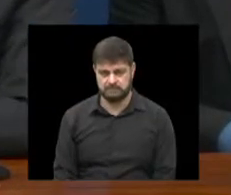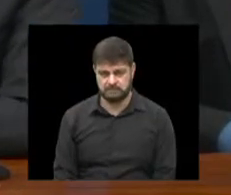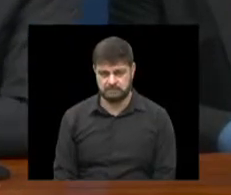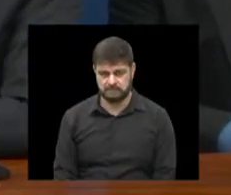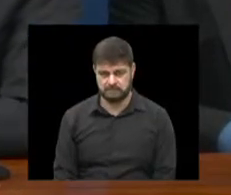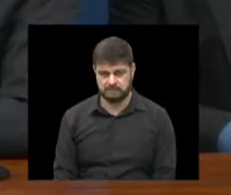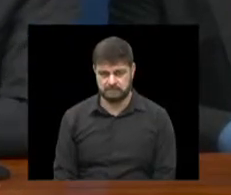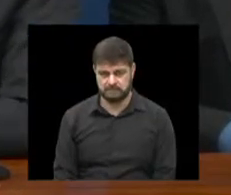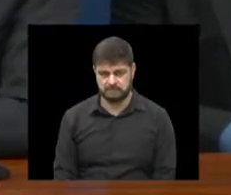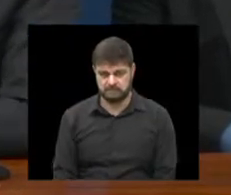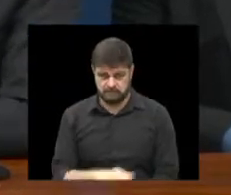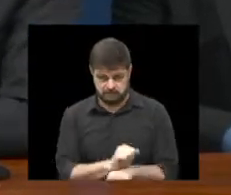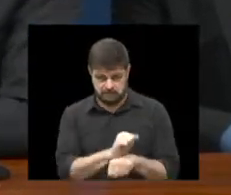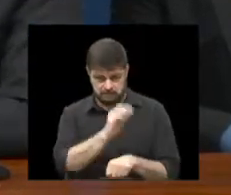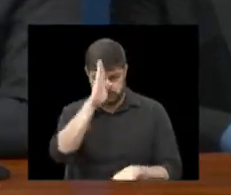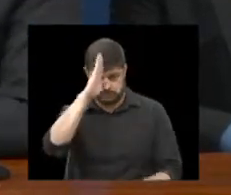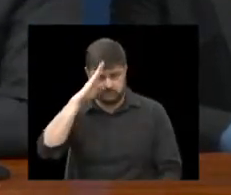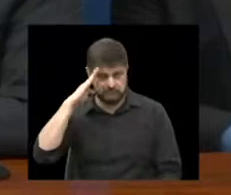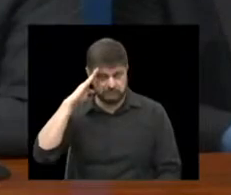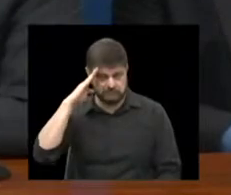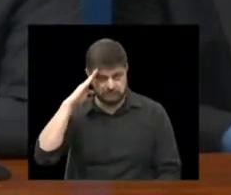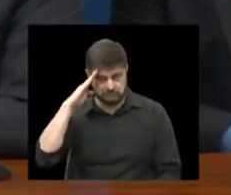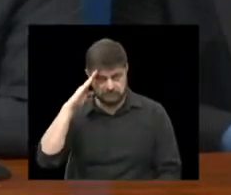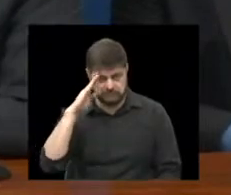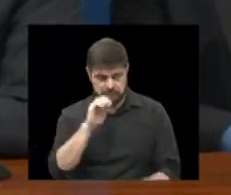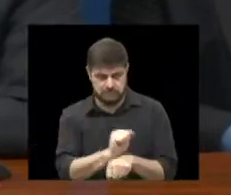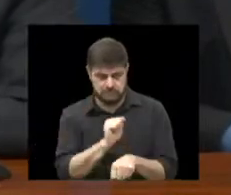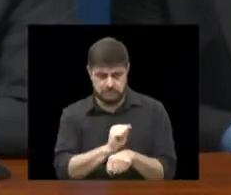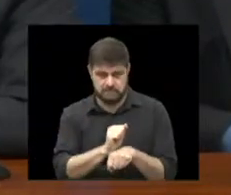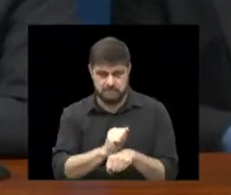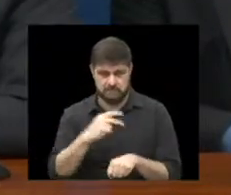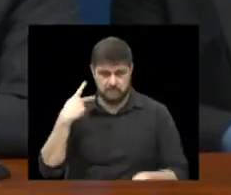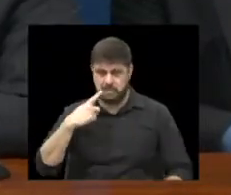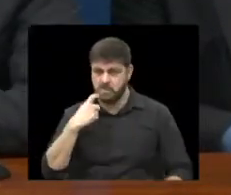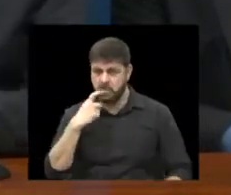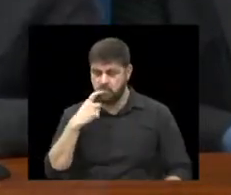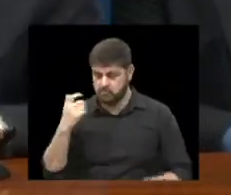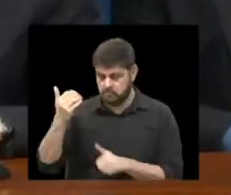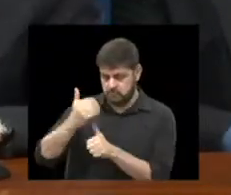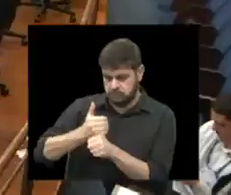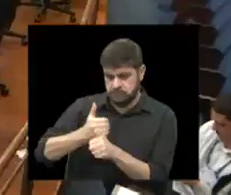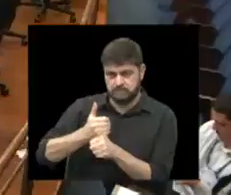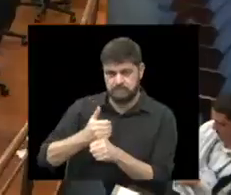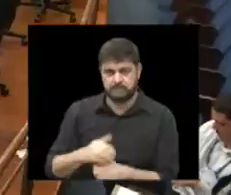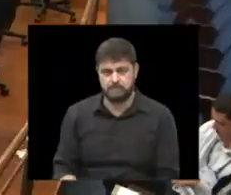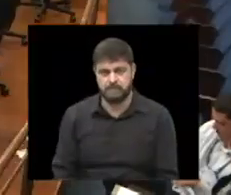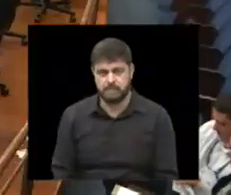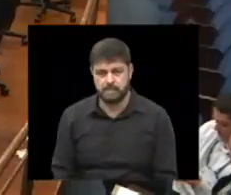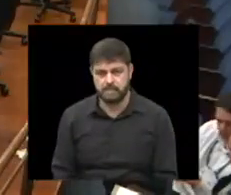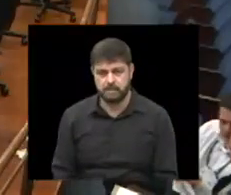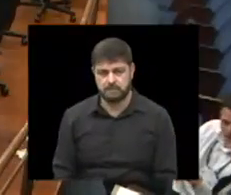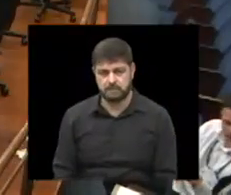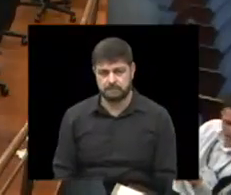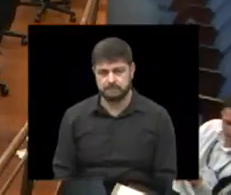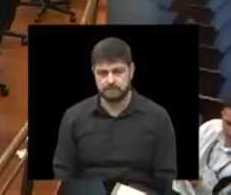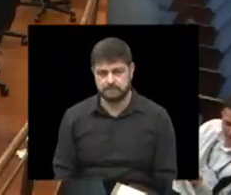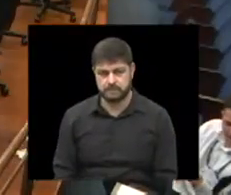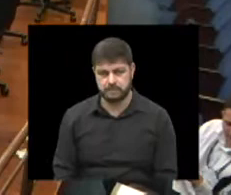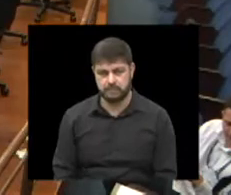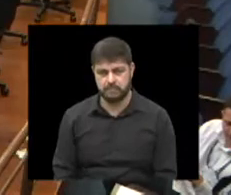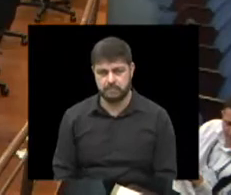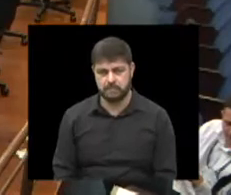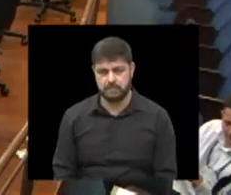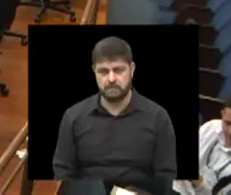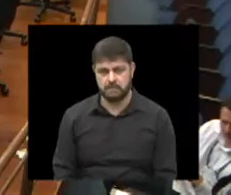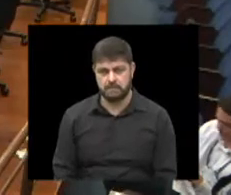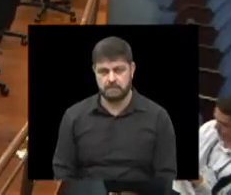Solicito o vereador Pedro Tourinho que aguarde para o vice-presidente assumir, aí Vossa Excelência coloque a questão de ordem. Não é só uma parte que eu farei a fala do vereador Gustavo Peta.